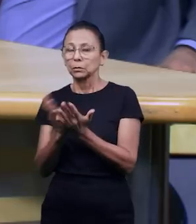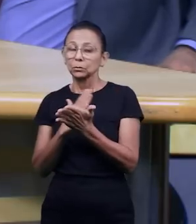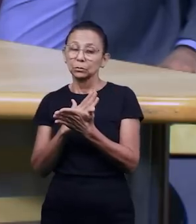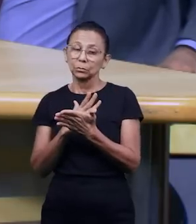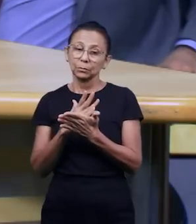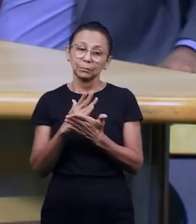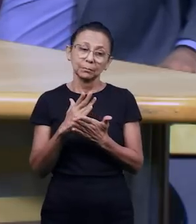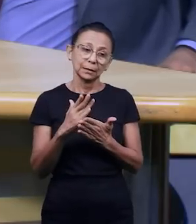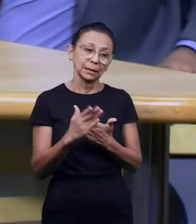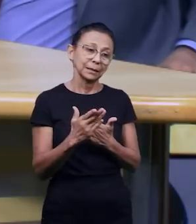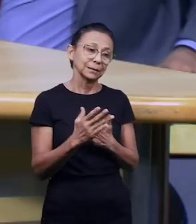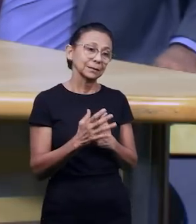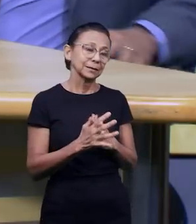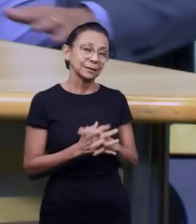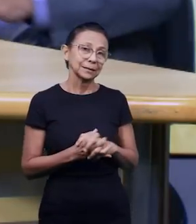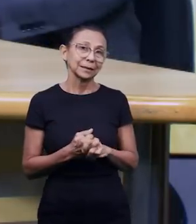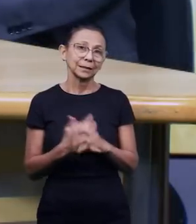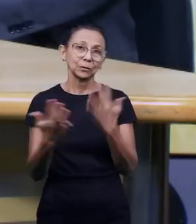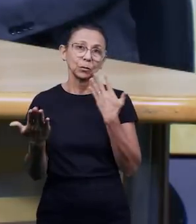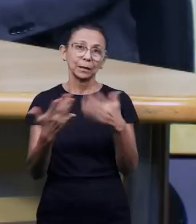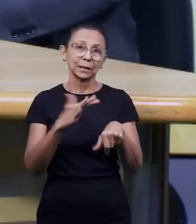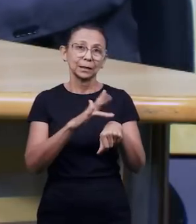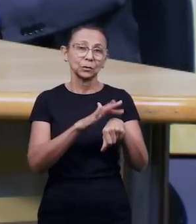seguir. Insensibilidade.